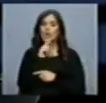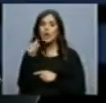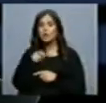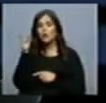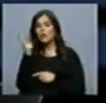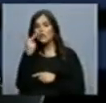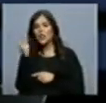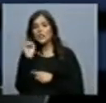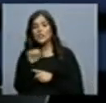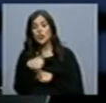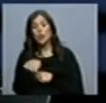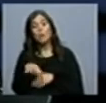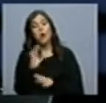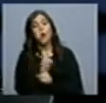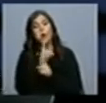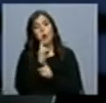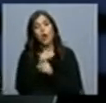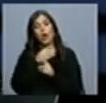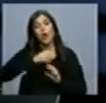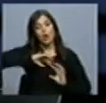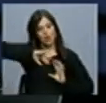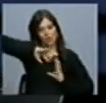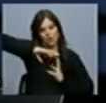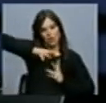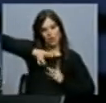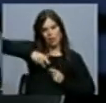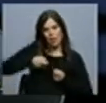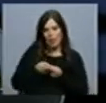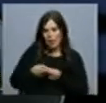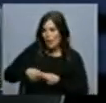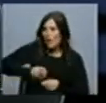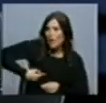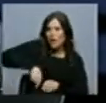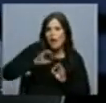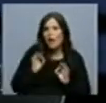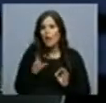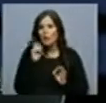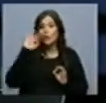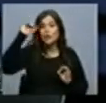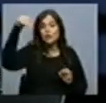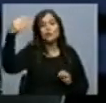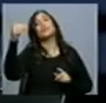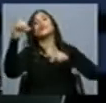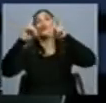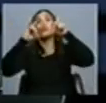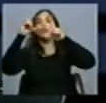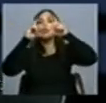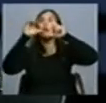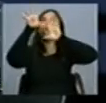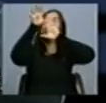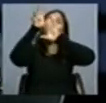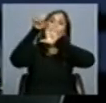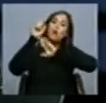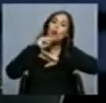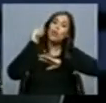De qualquer forma, é um planeta muito próximo de nós, que pode eventualmente no futuro até ser fotografado diretamente e, portanto,